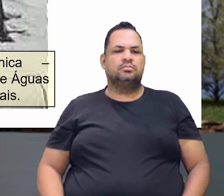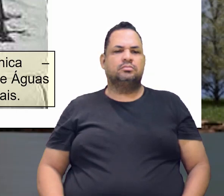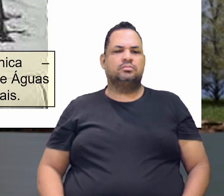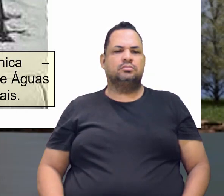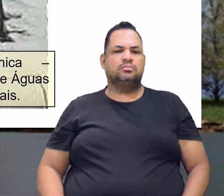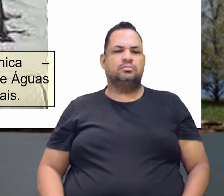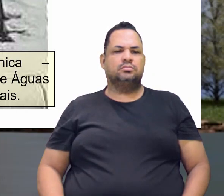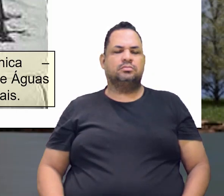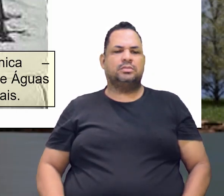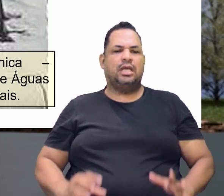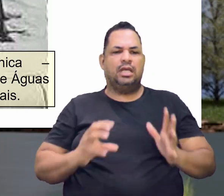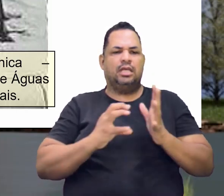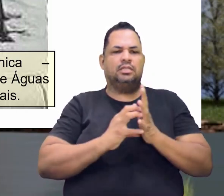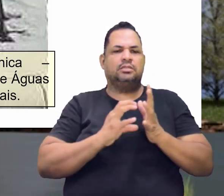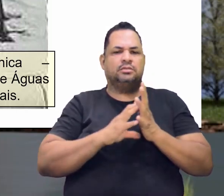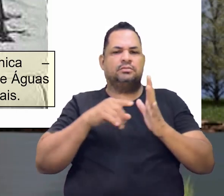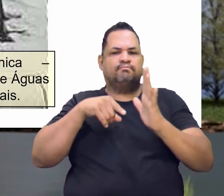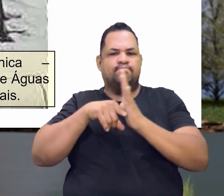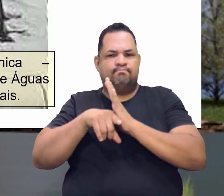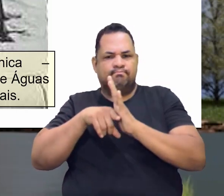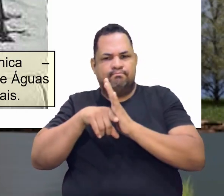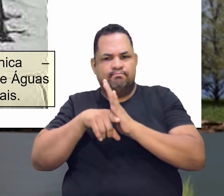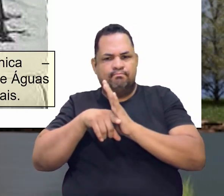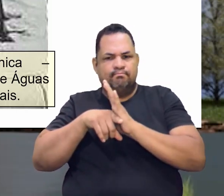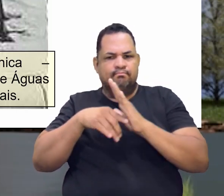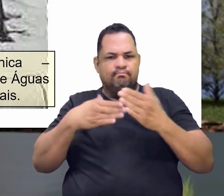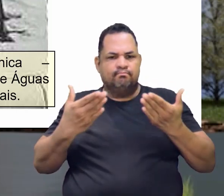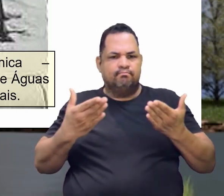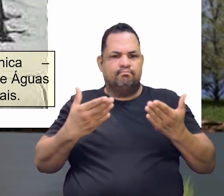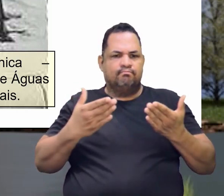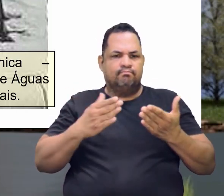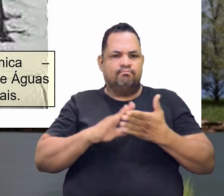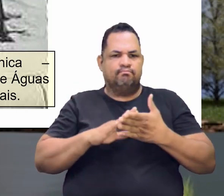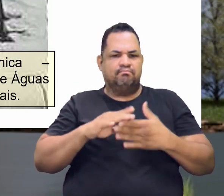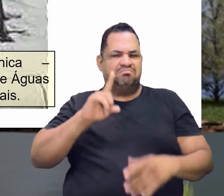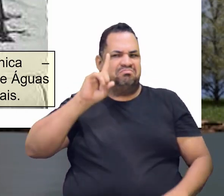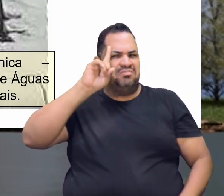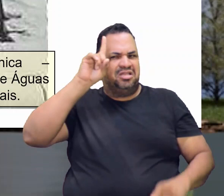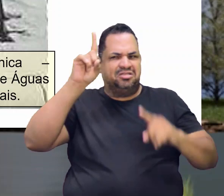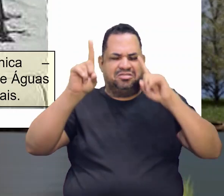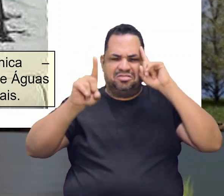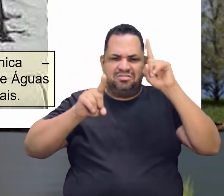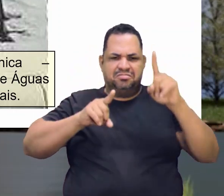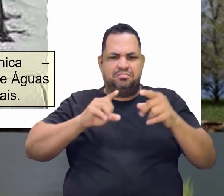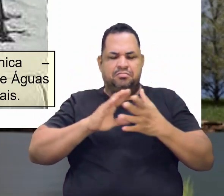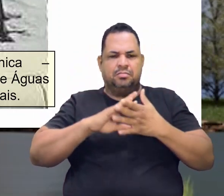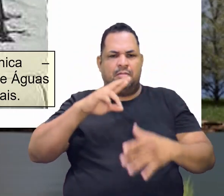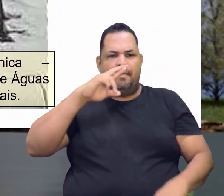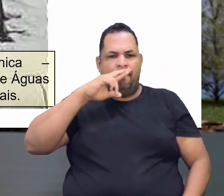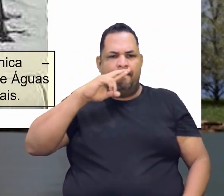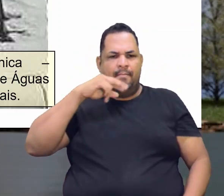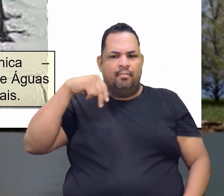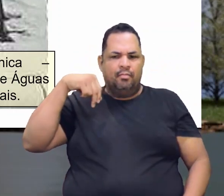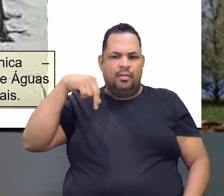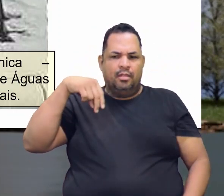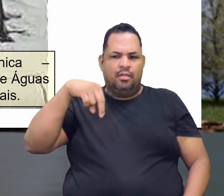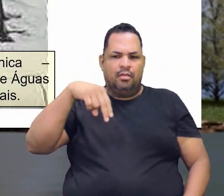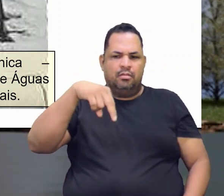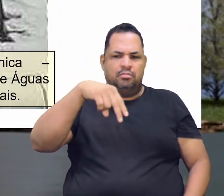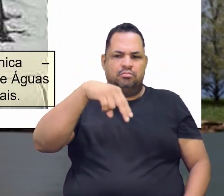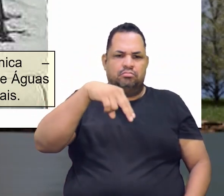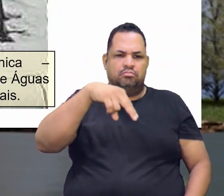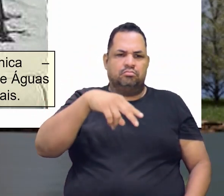Rondon, ele é símbolo de pesquisa, senhores. O cara era um monstro. Rondon, ele andou em